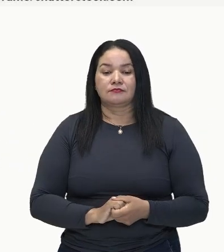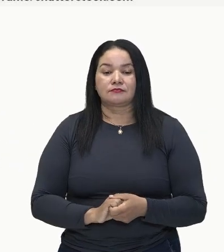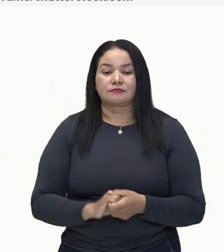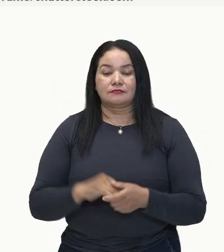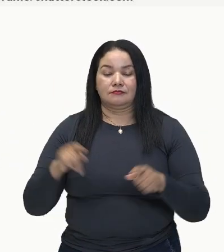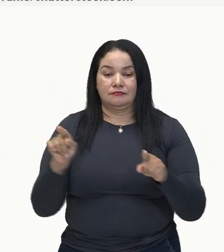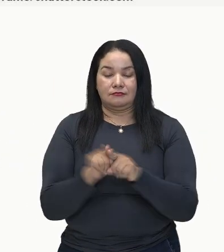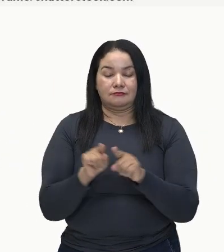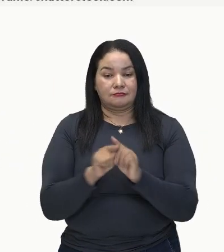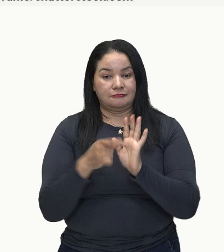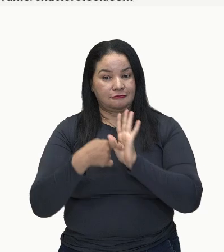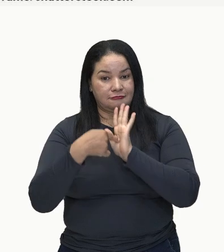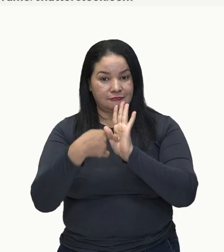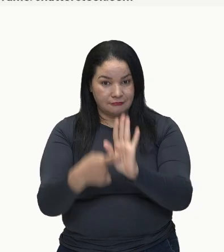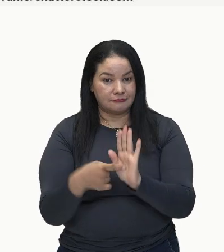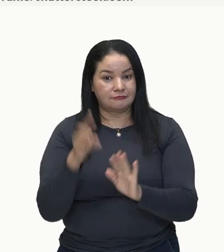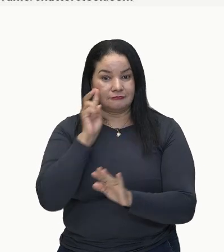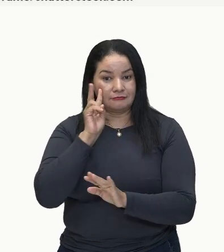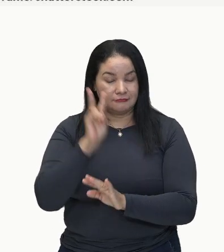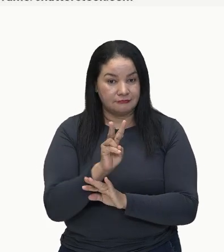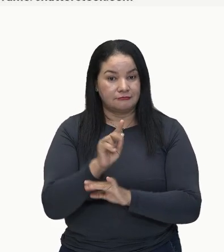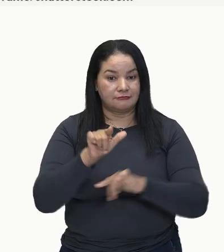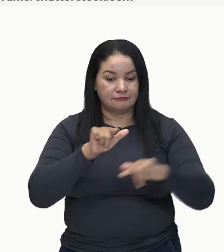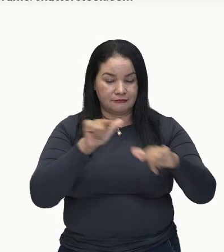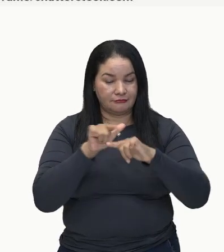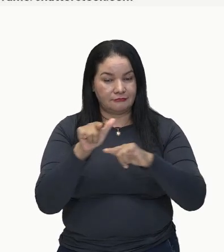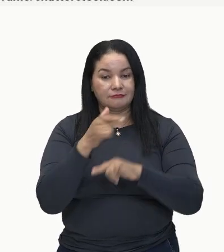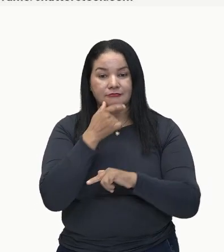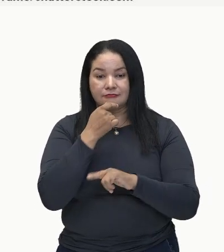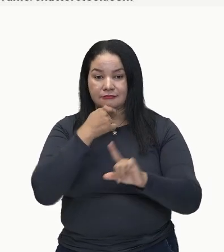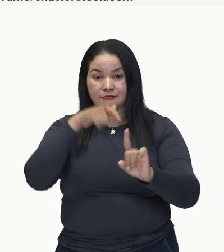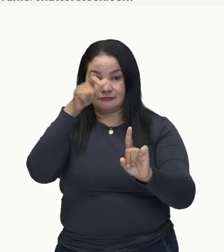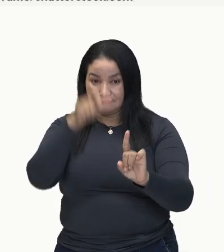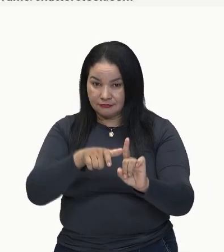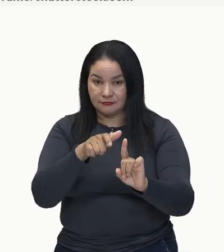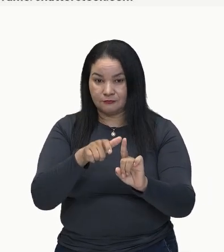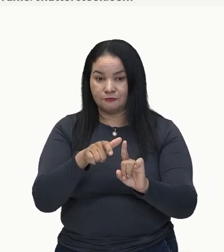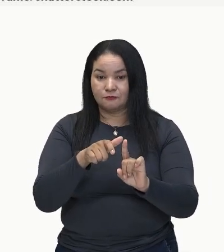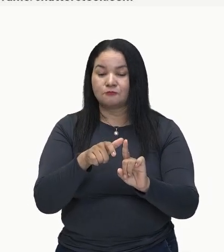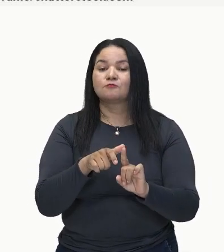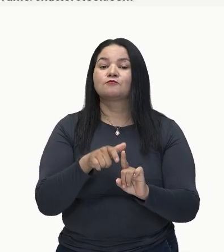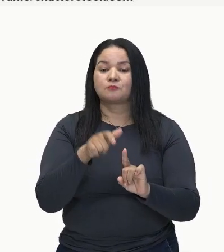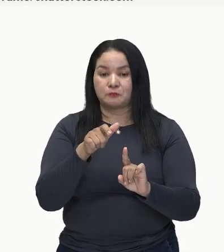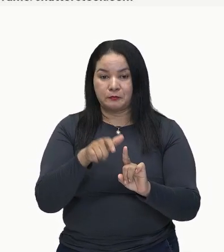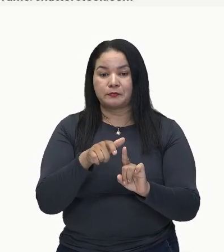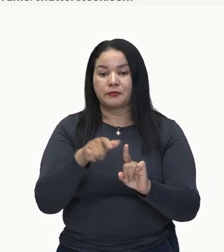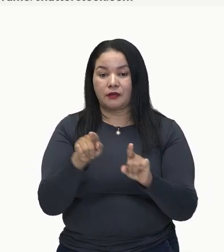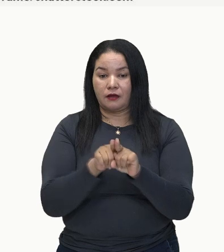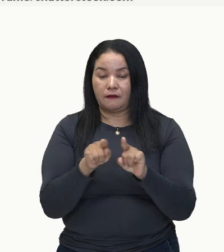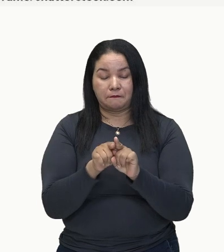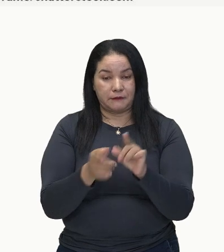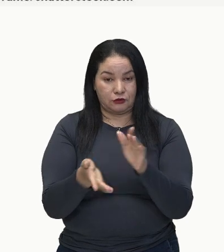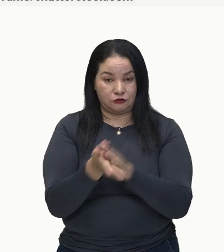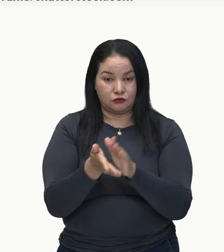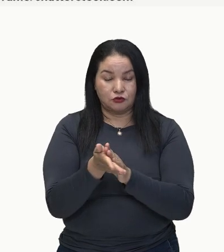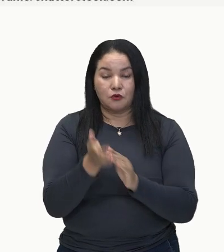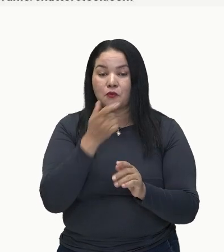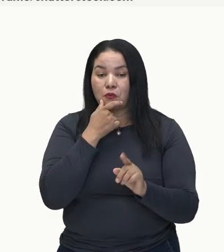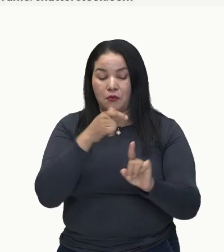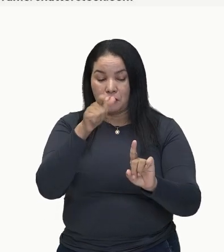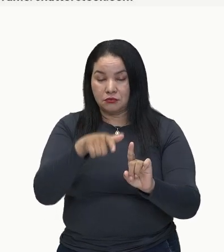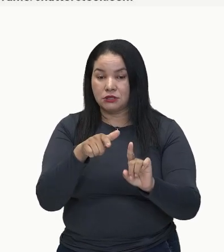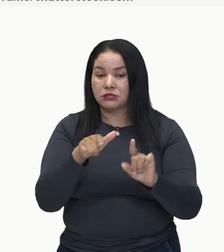sua visão a respeito do trabalho do ator, né? Elogiando o ator